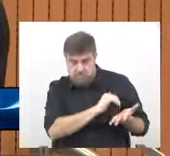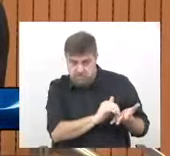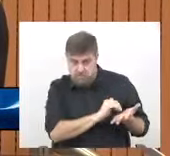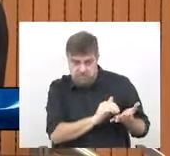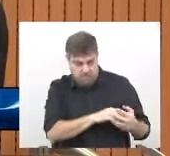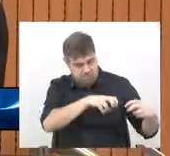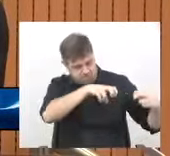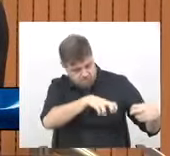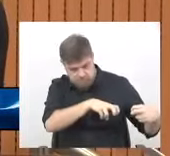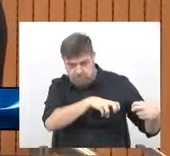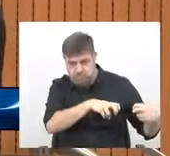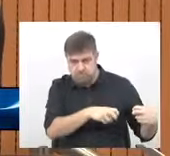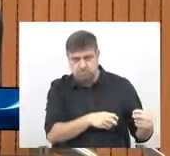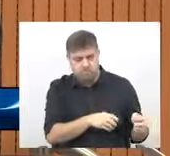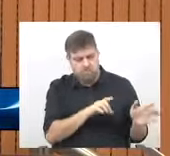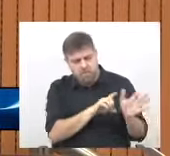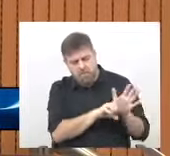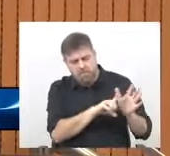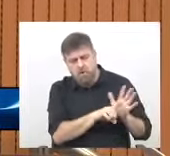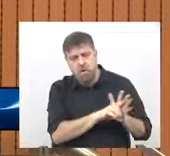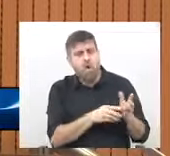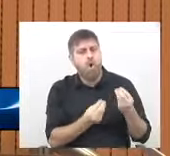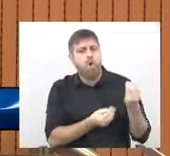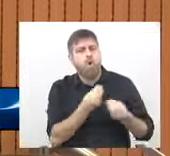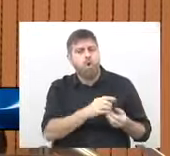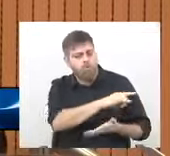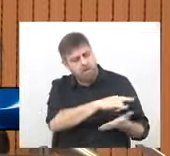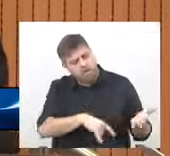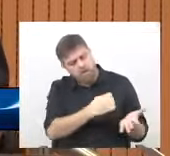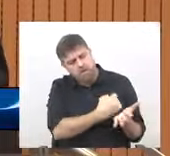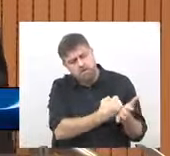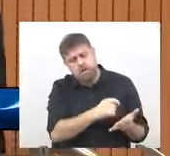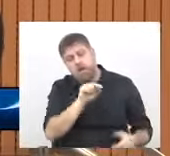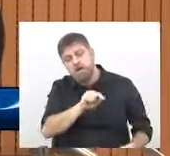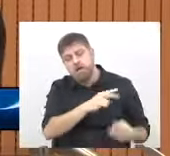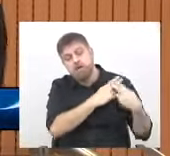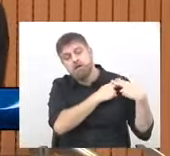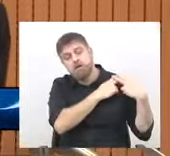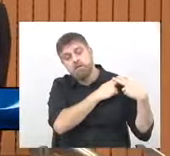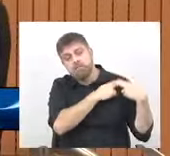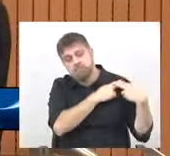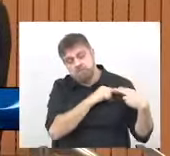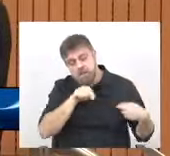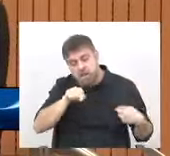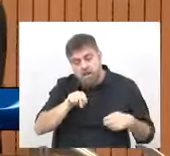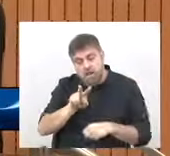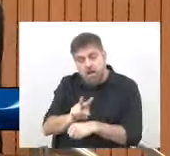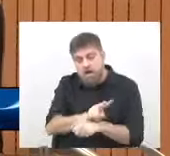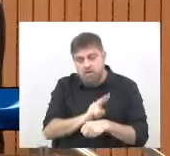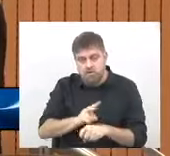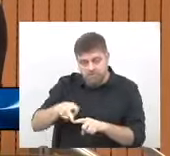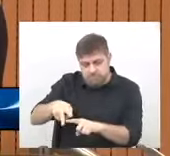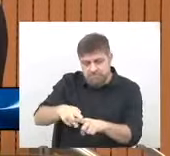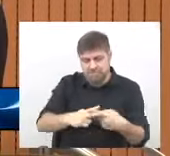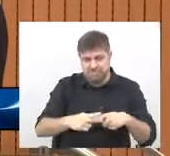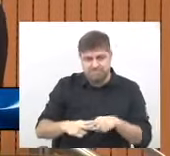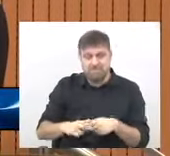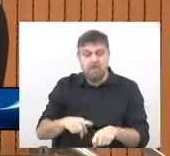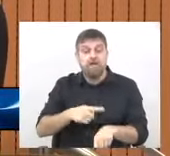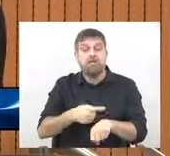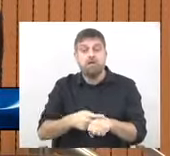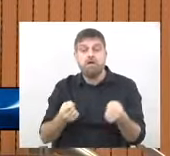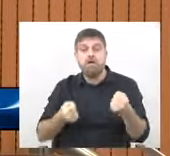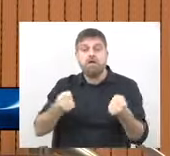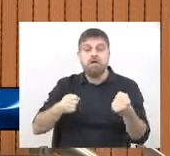para ver se realmente como que é esse contrato e quem que é responsável daquela buraqueira. Porque na hora que quebra um carro,